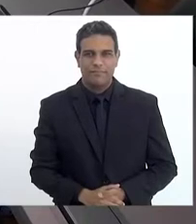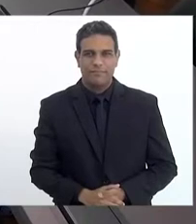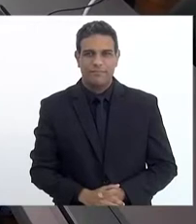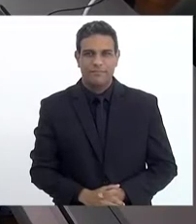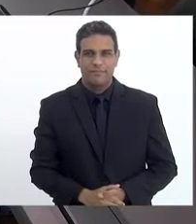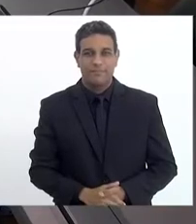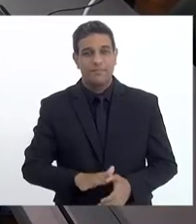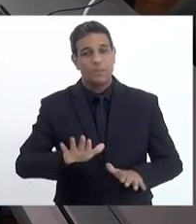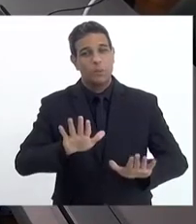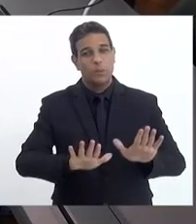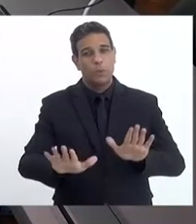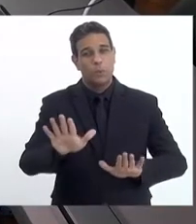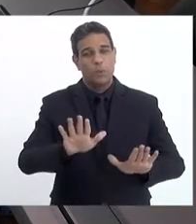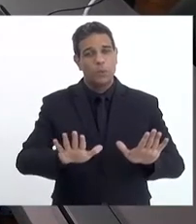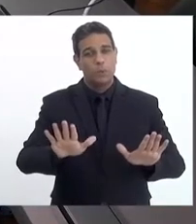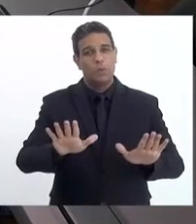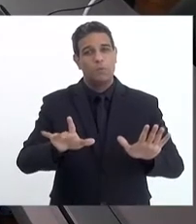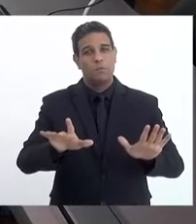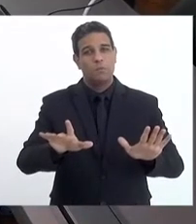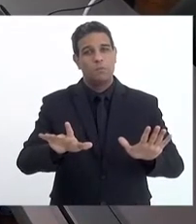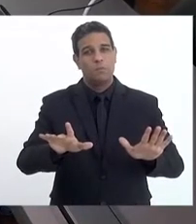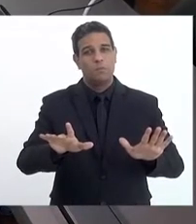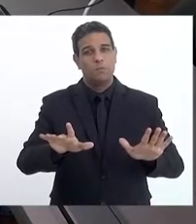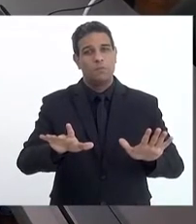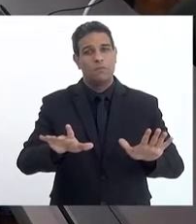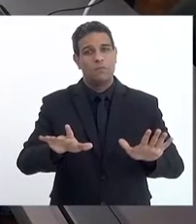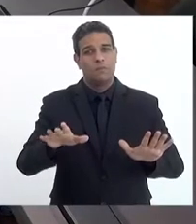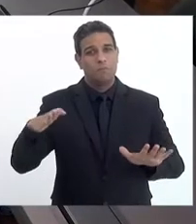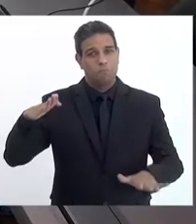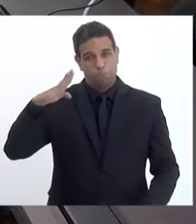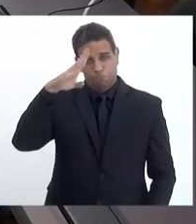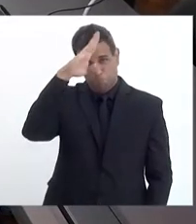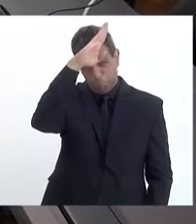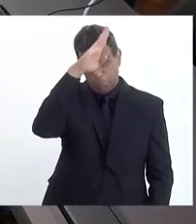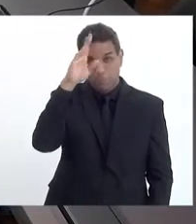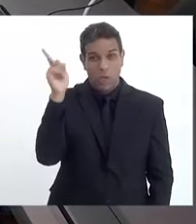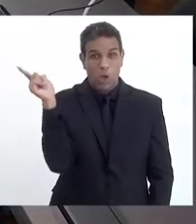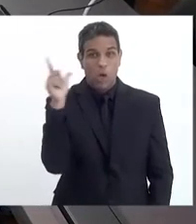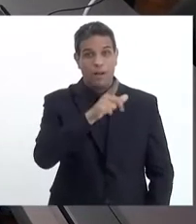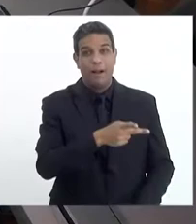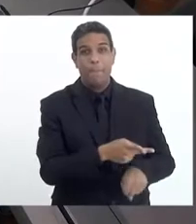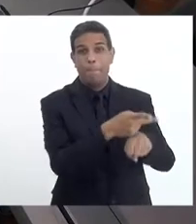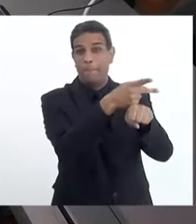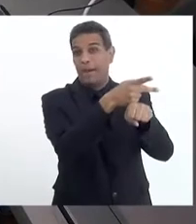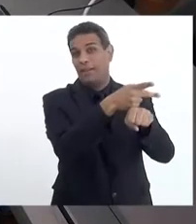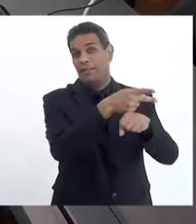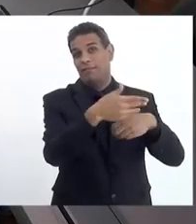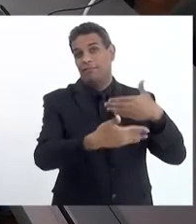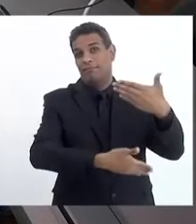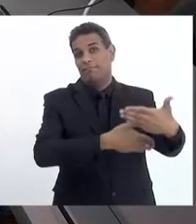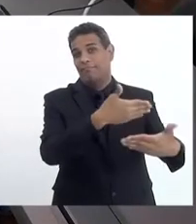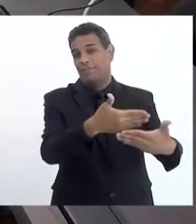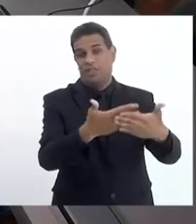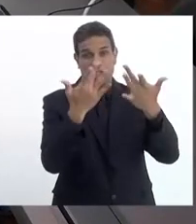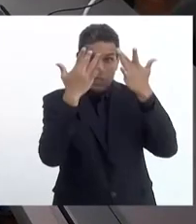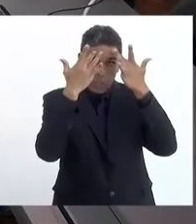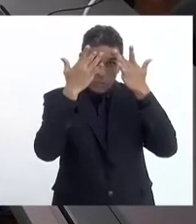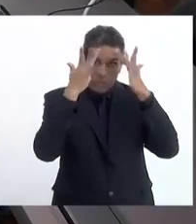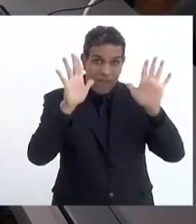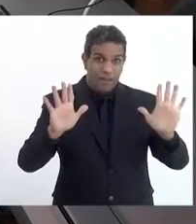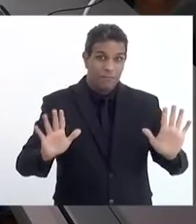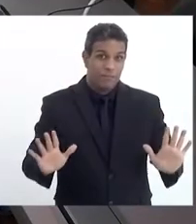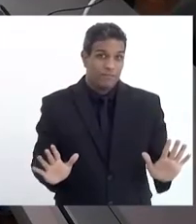Está arriscado o nosso presidente da República vir na medalha. Já pensou como é que ia ser? Interessante. Hã?